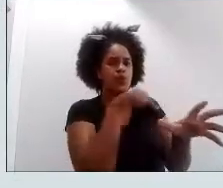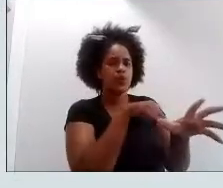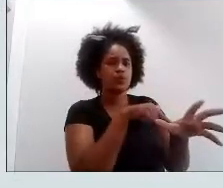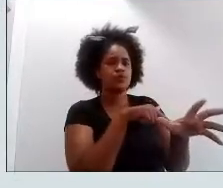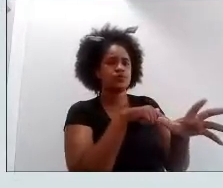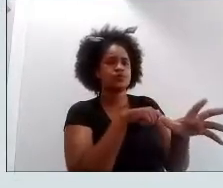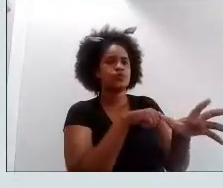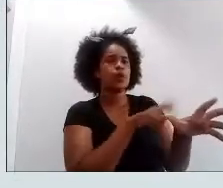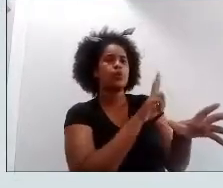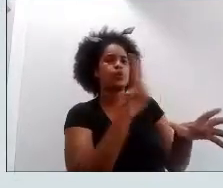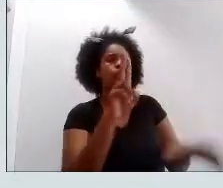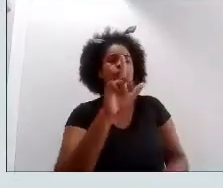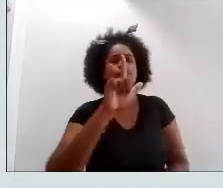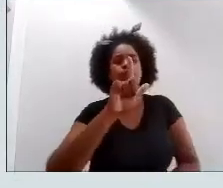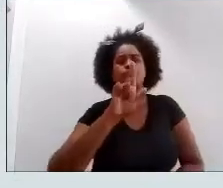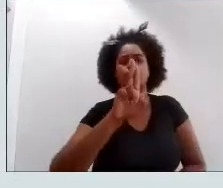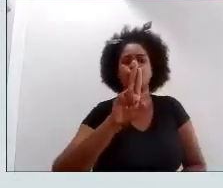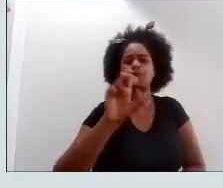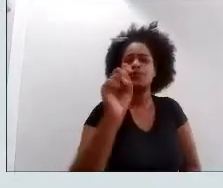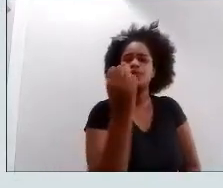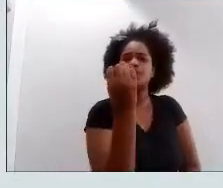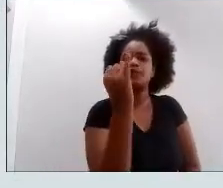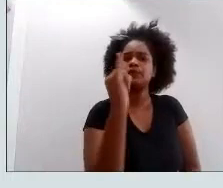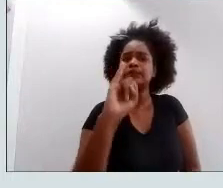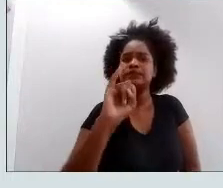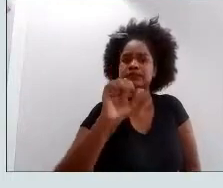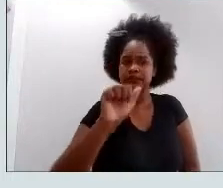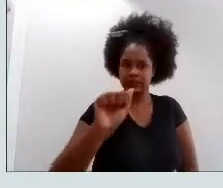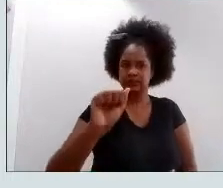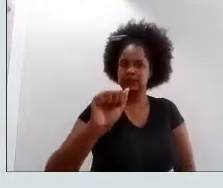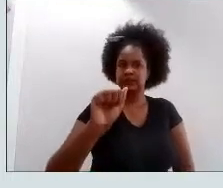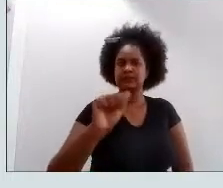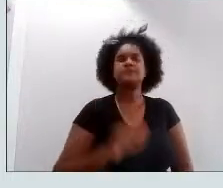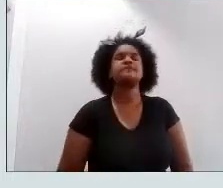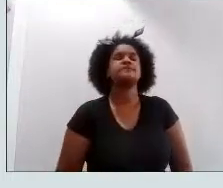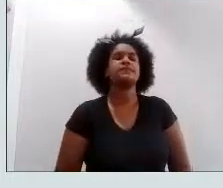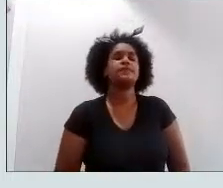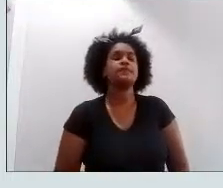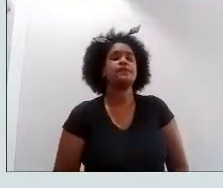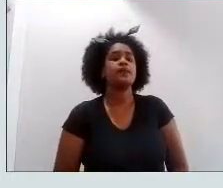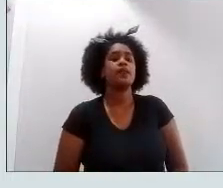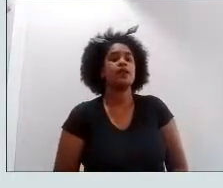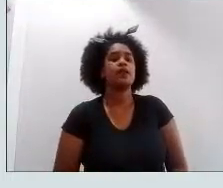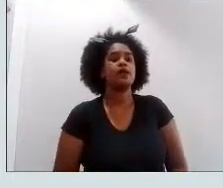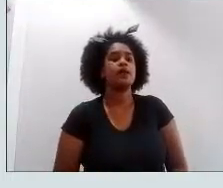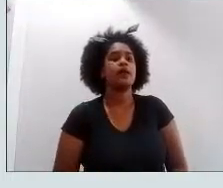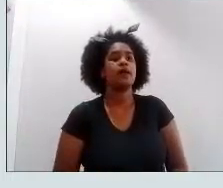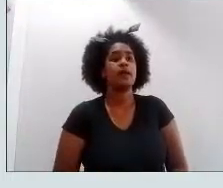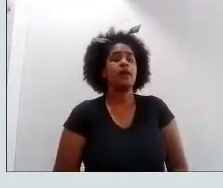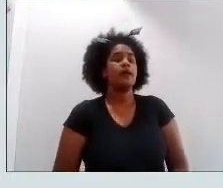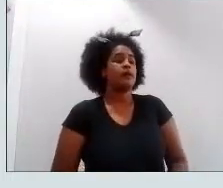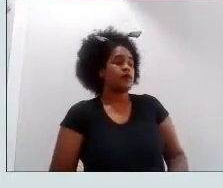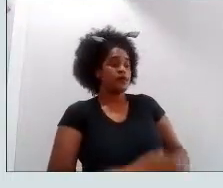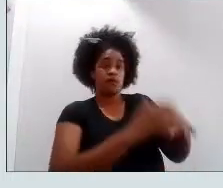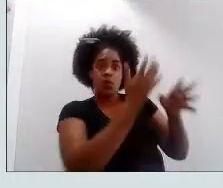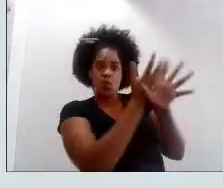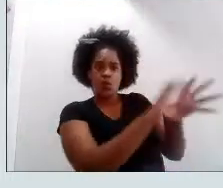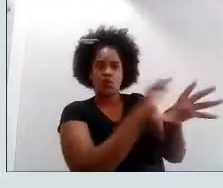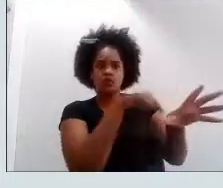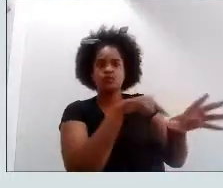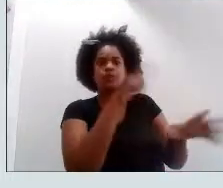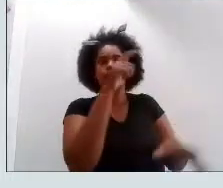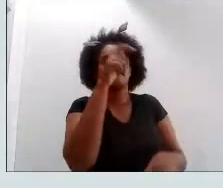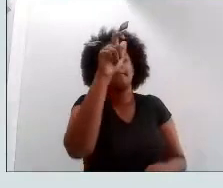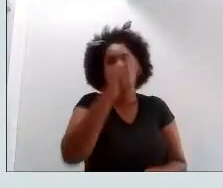Luzia. A Luzia é conhecida, né, dita como o fóssil da primeira brasileira.